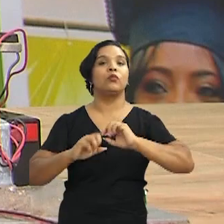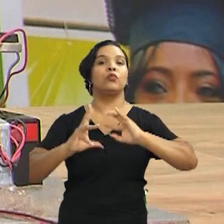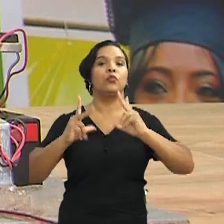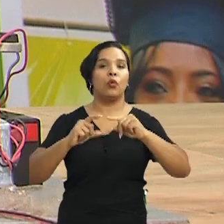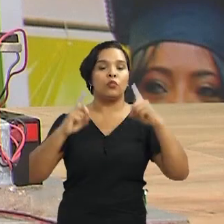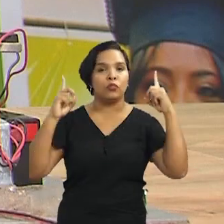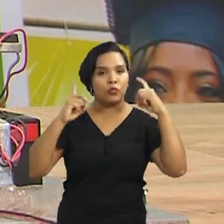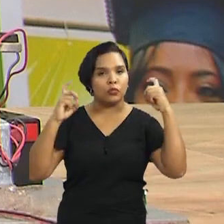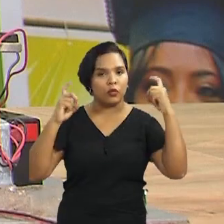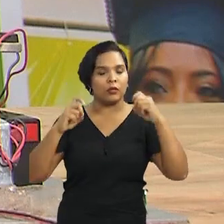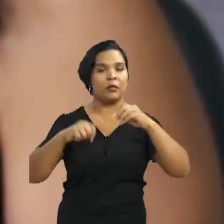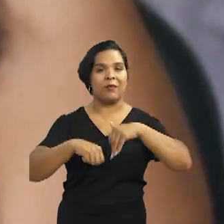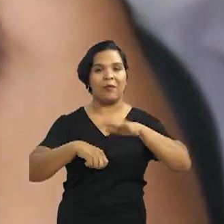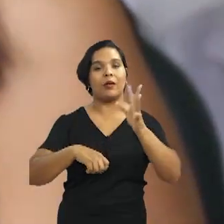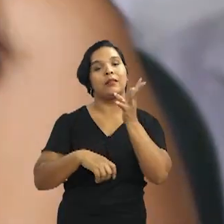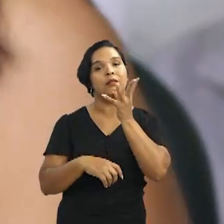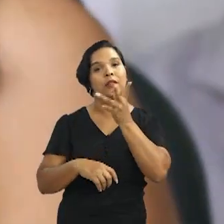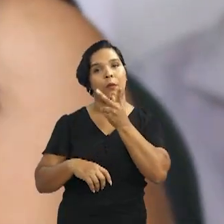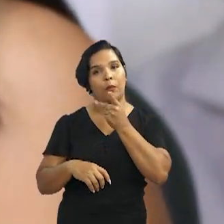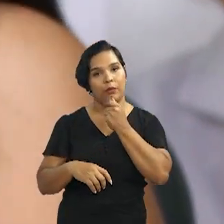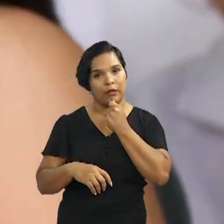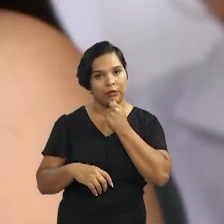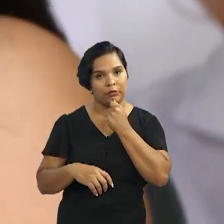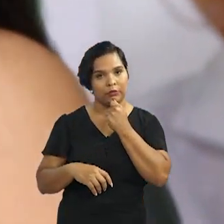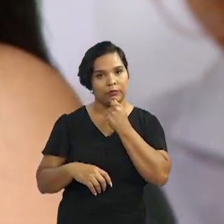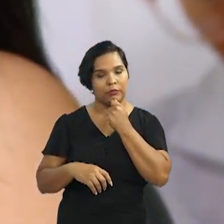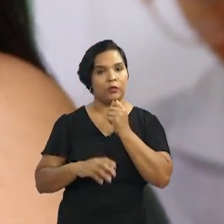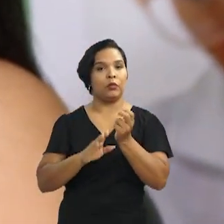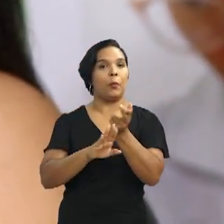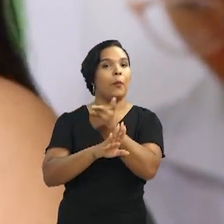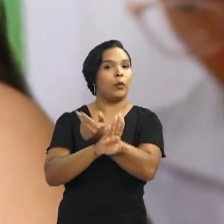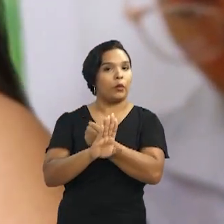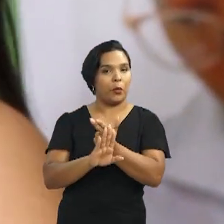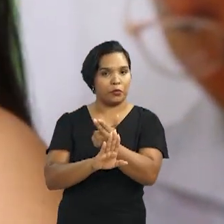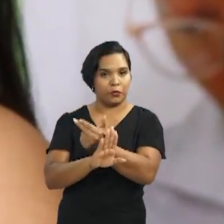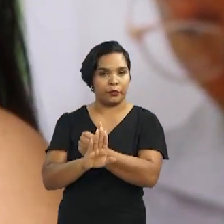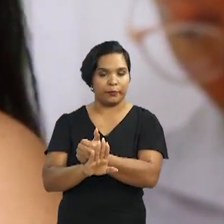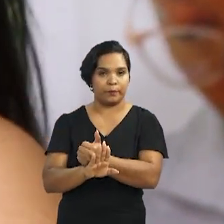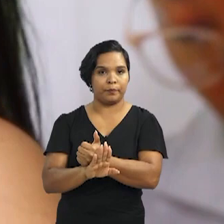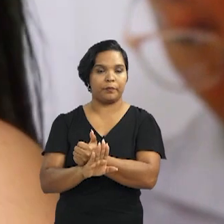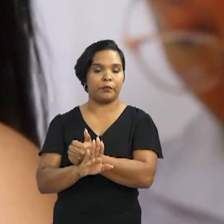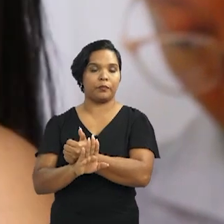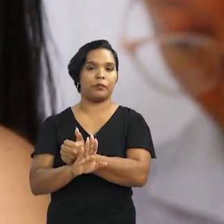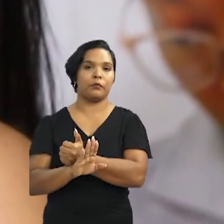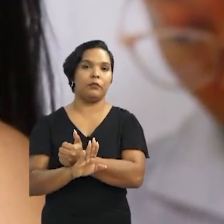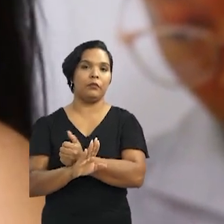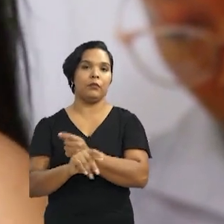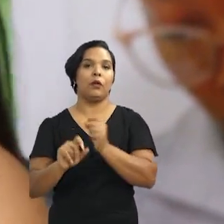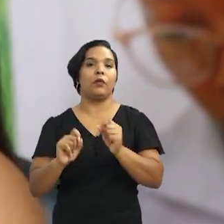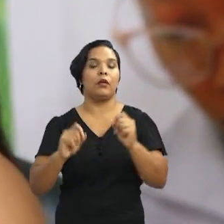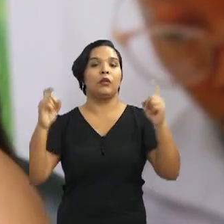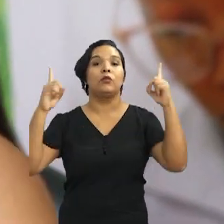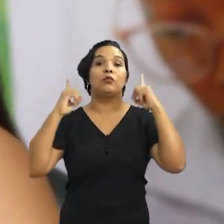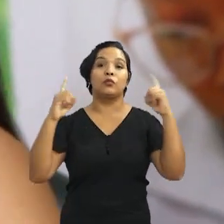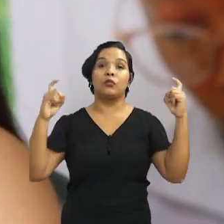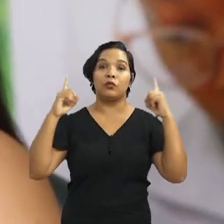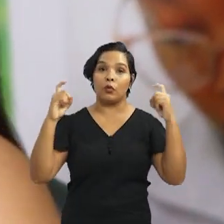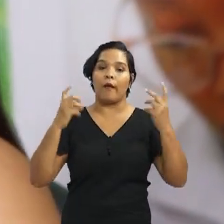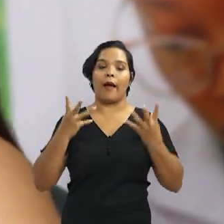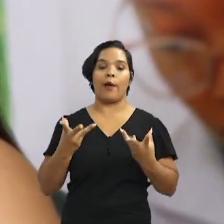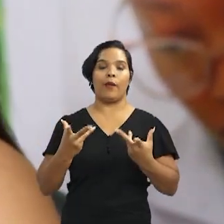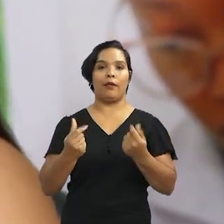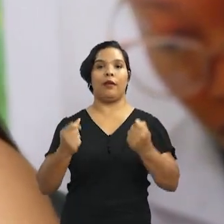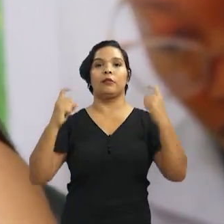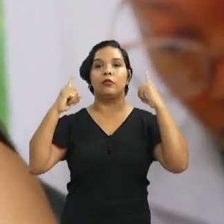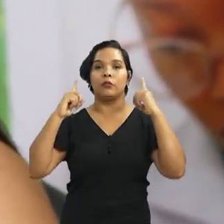né, de pesagem. É o processo mais demorado da construção desse protótipo. É